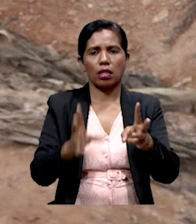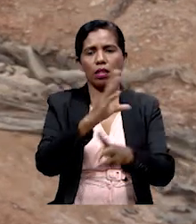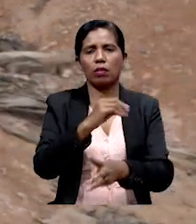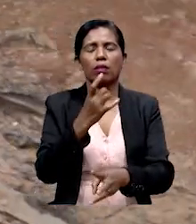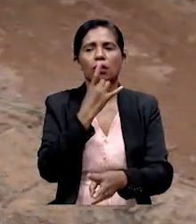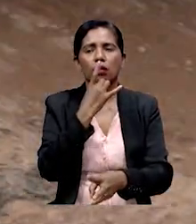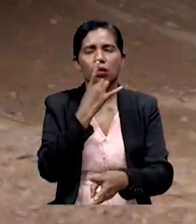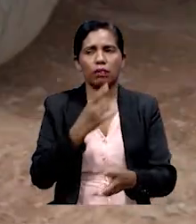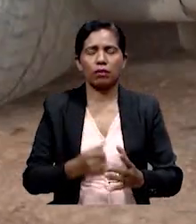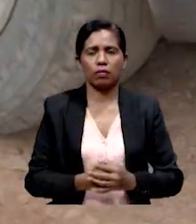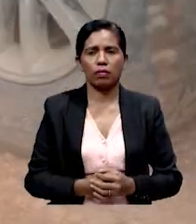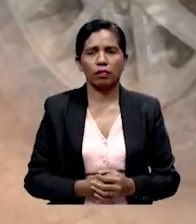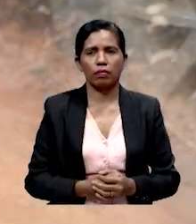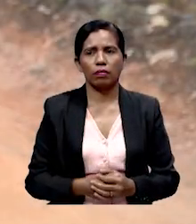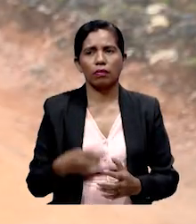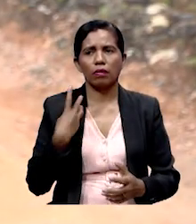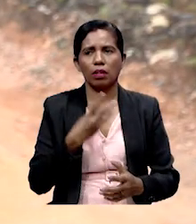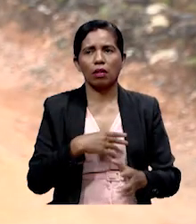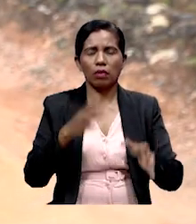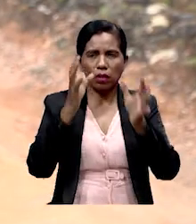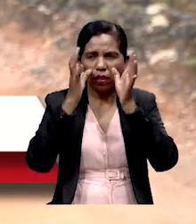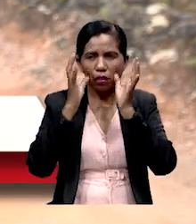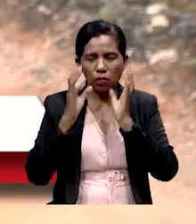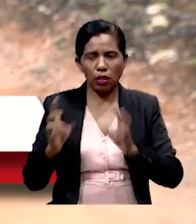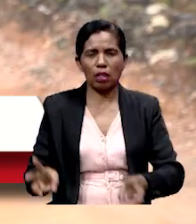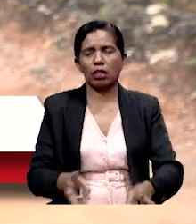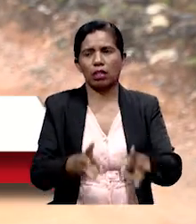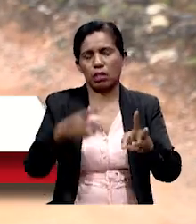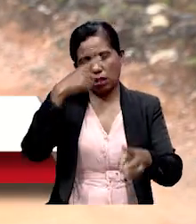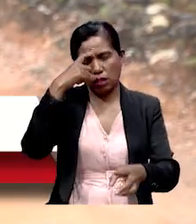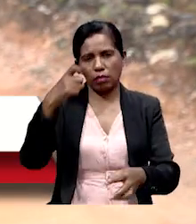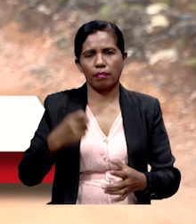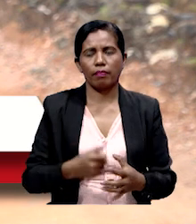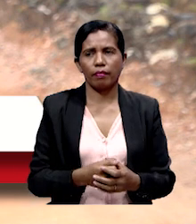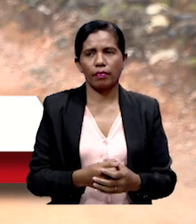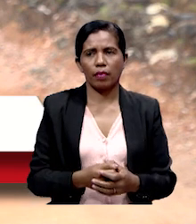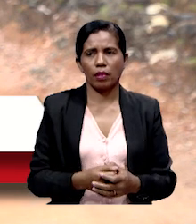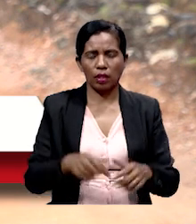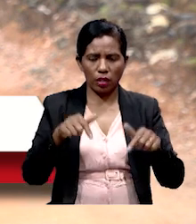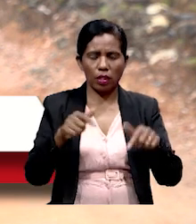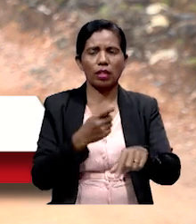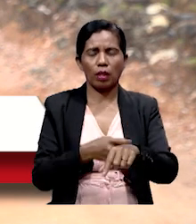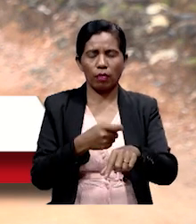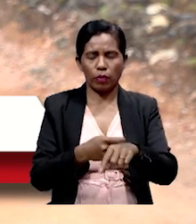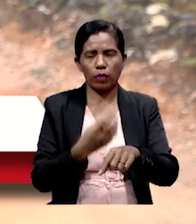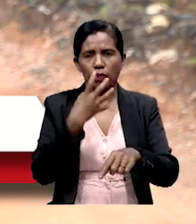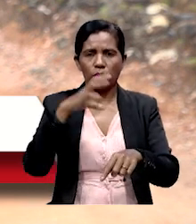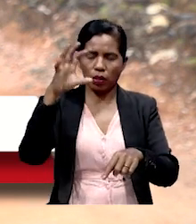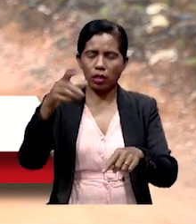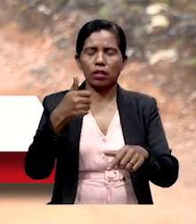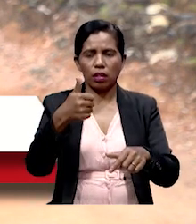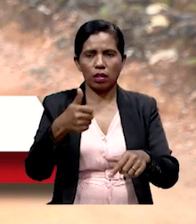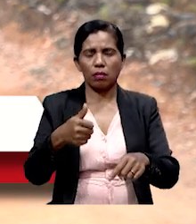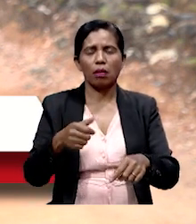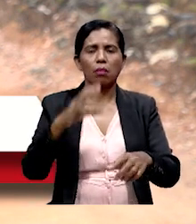eletricidade. Ami triste liu ba dalan dene de, tamba ami so, bai loro nan sene si diak nitu ba ami mai bi udan ni ami triste buat